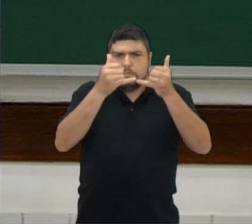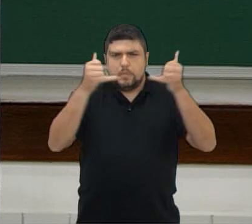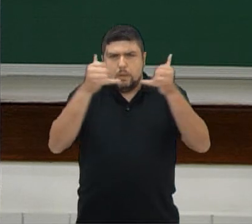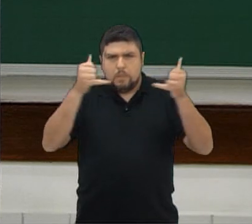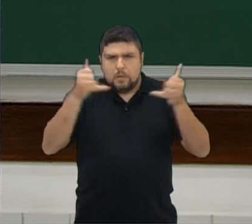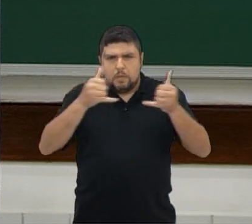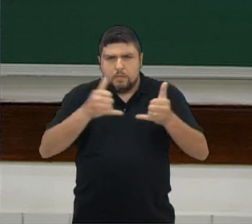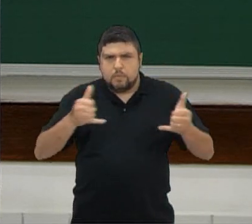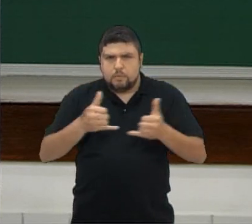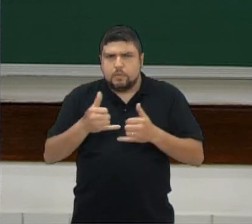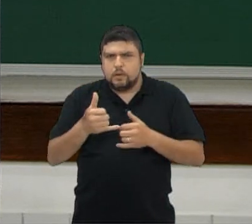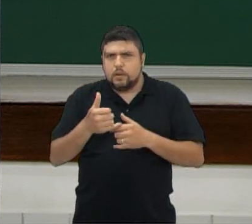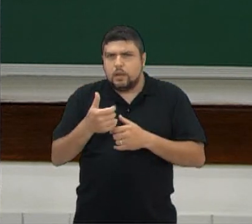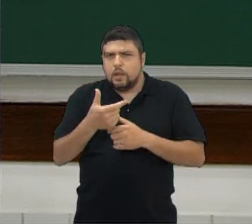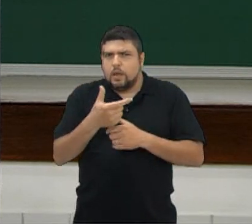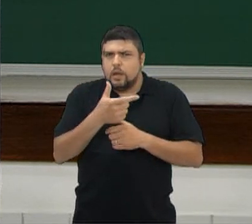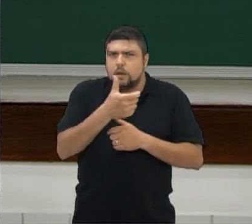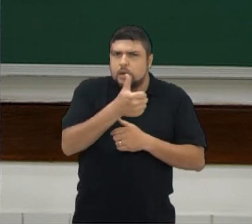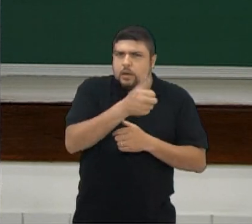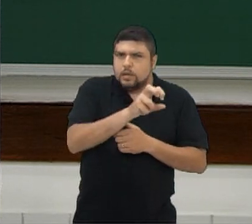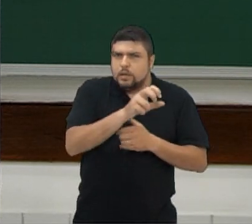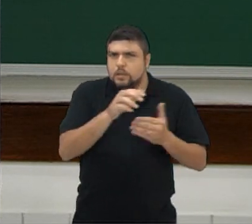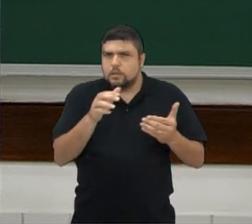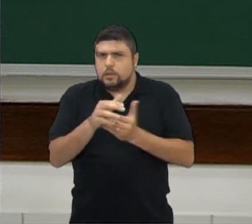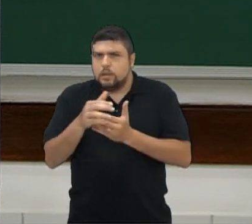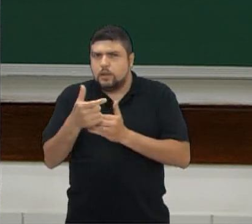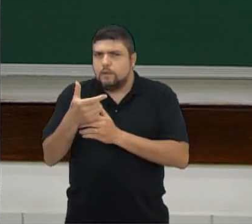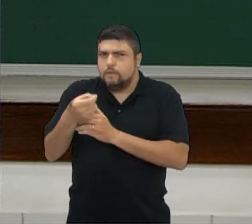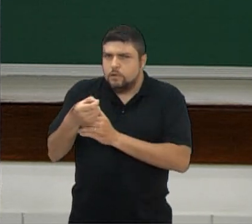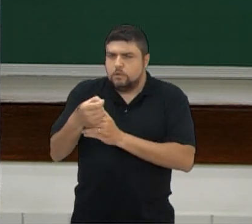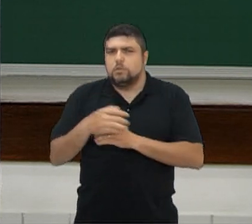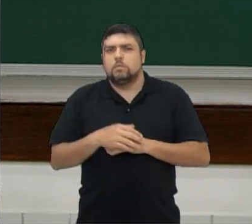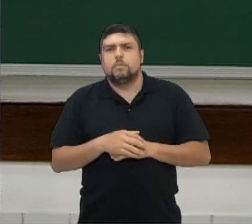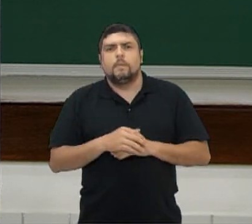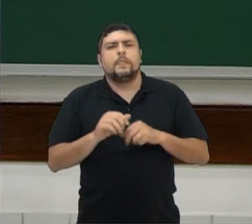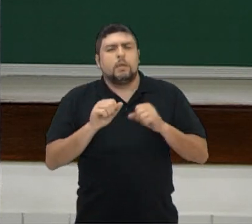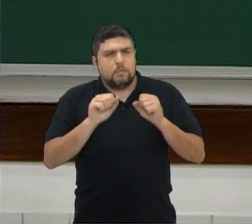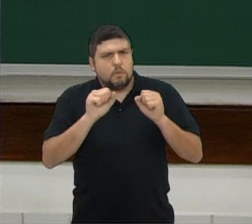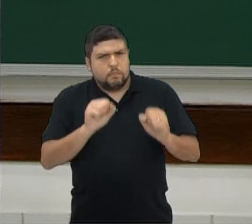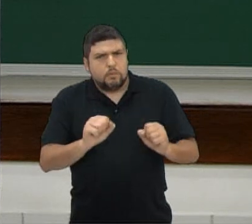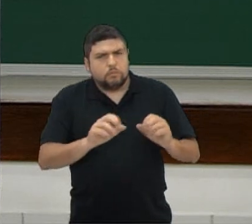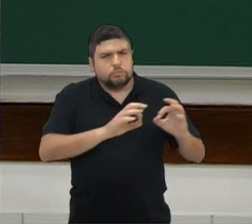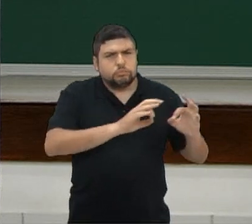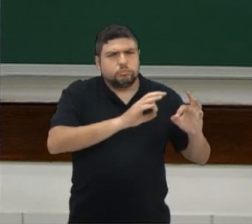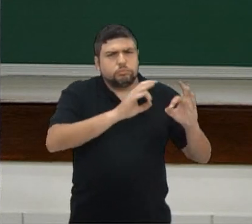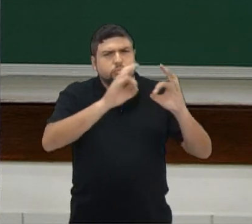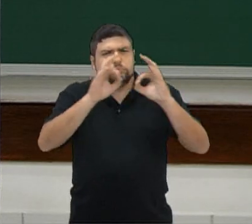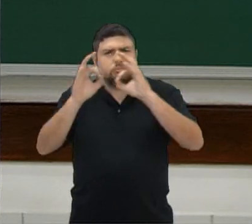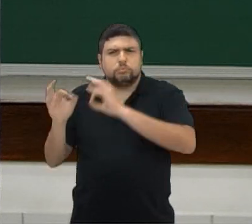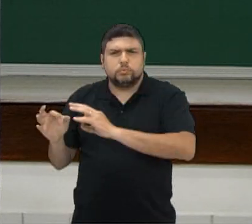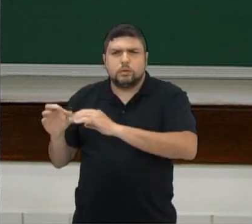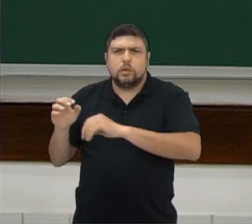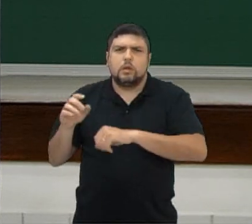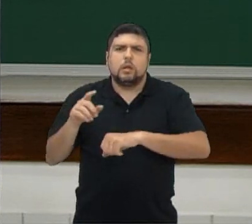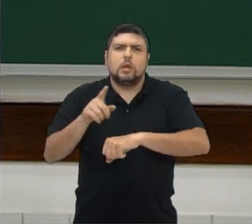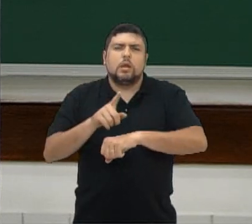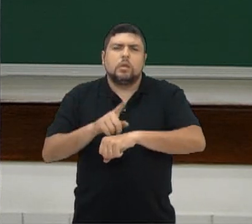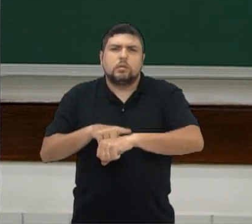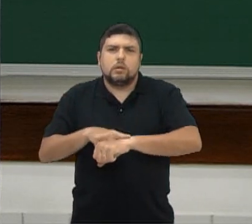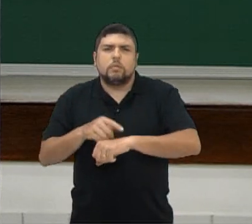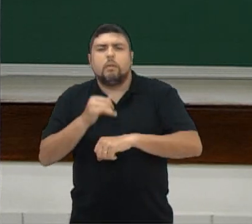certo? E vocês podem começar seguindo aquela linearidade histórica, né? Aquela cronologia, por exemplo, começando pela data